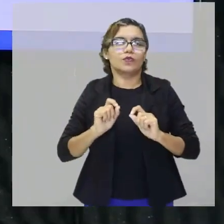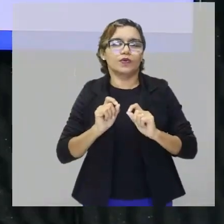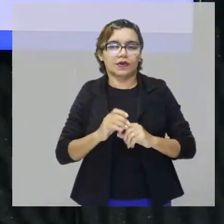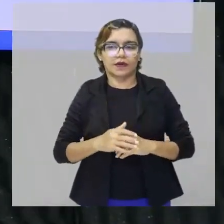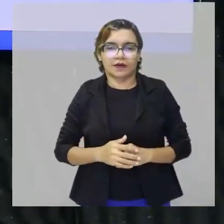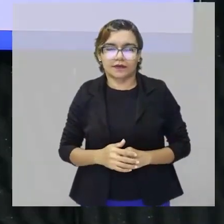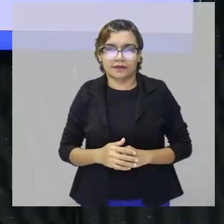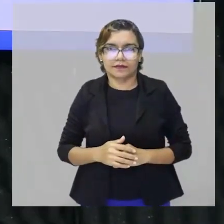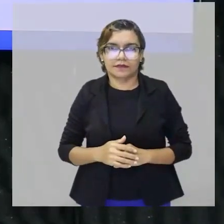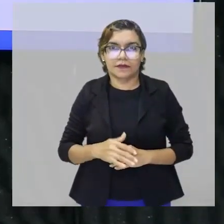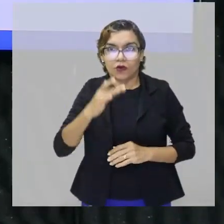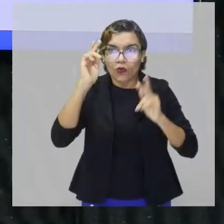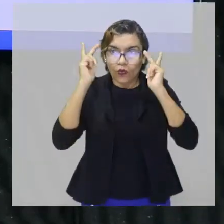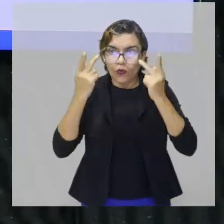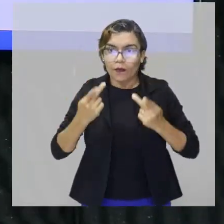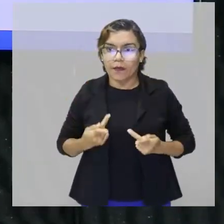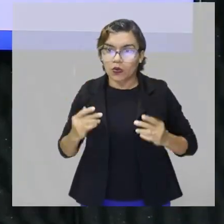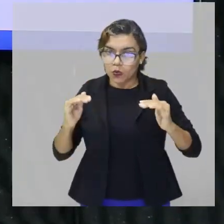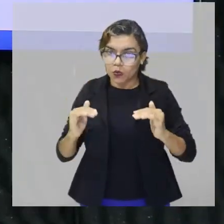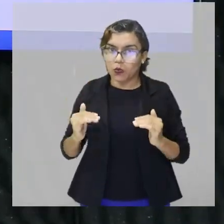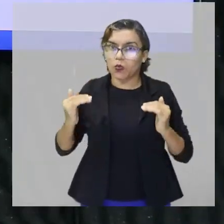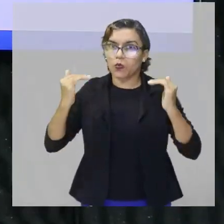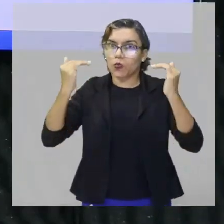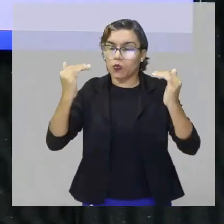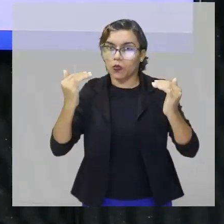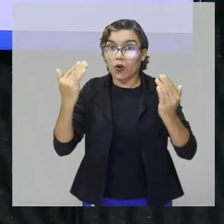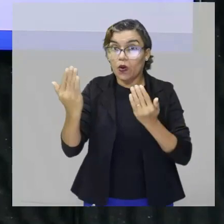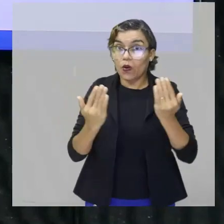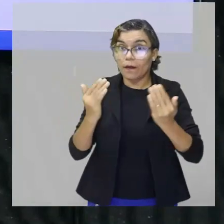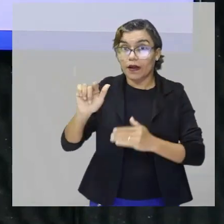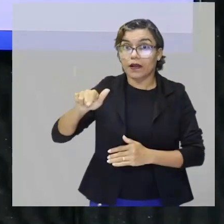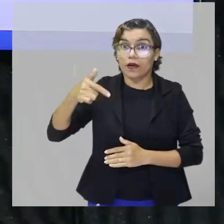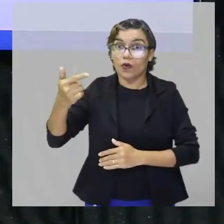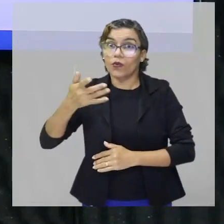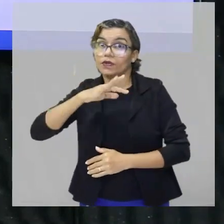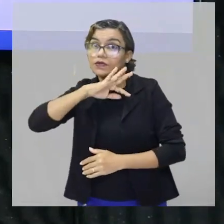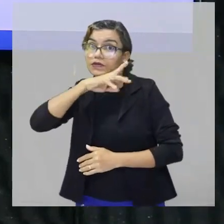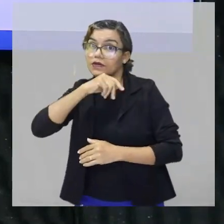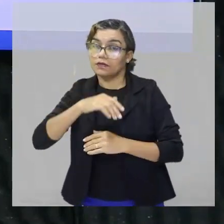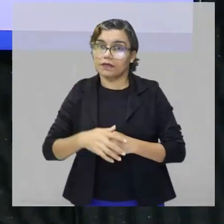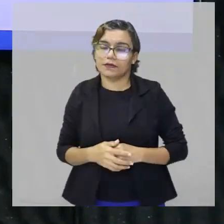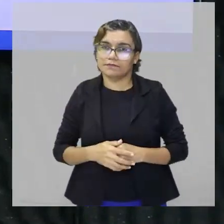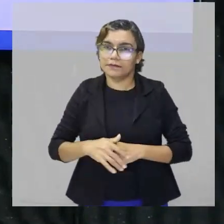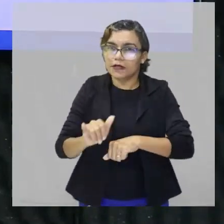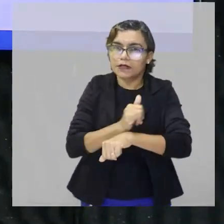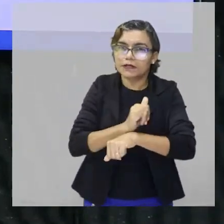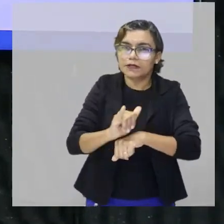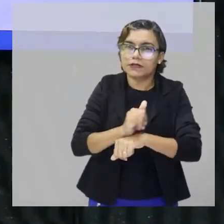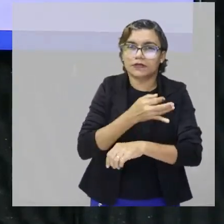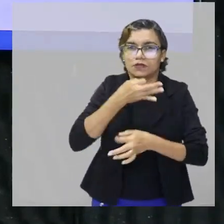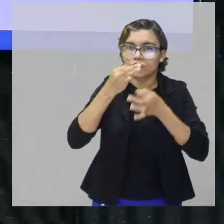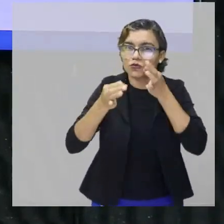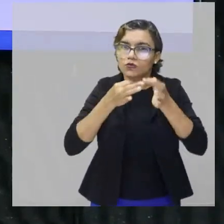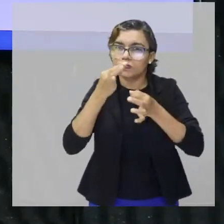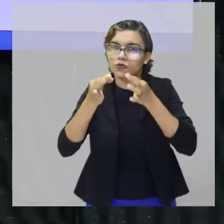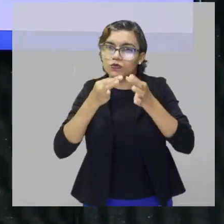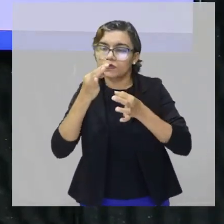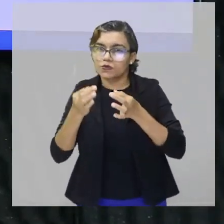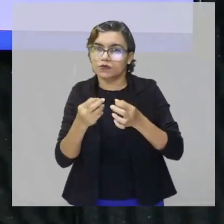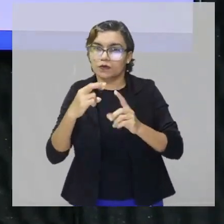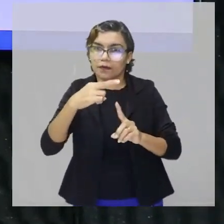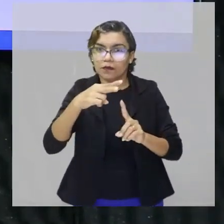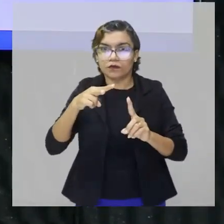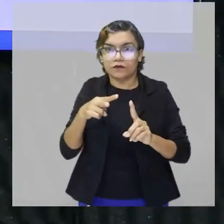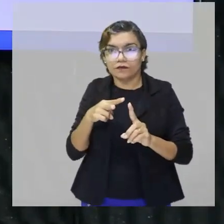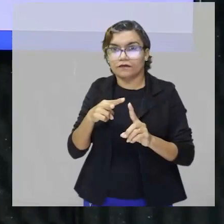supremacia dos humanos em relação aos outros animais. As estratégias argumentativas utilizadas para sustentar esse ponto de vista